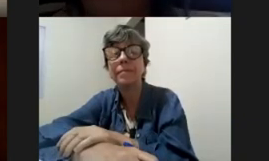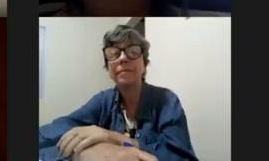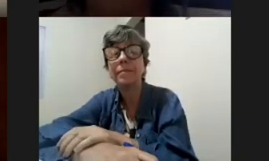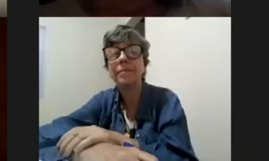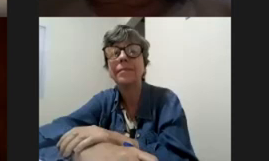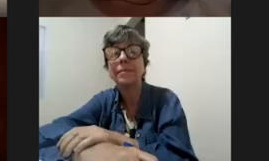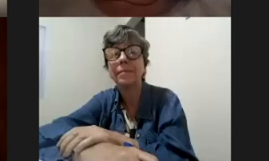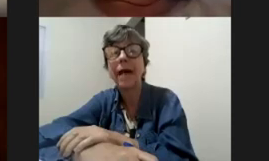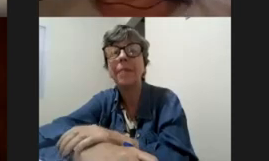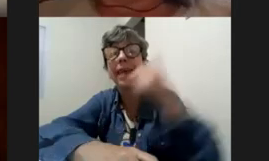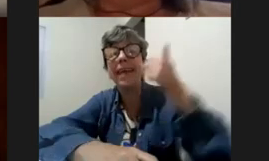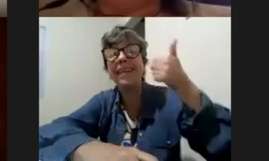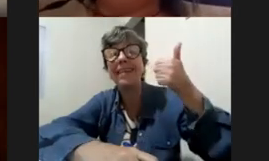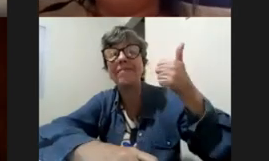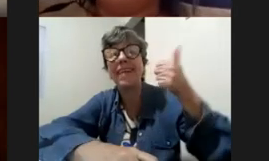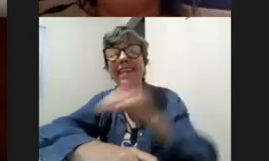doer.